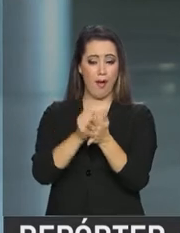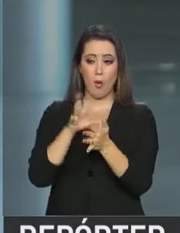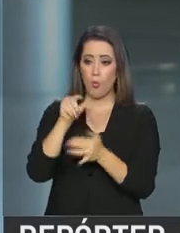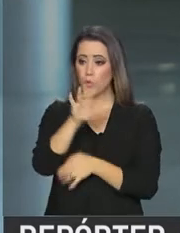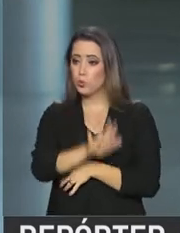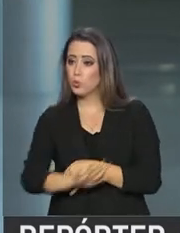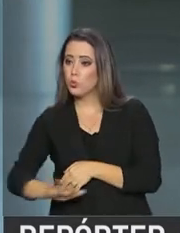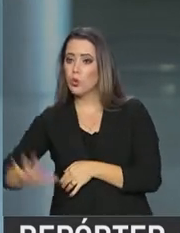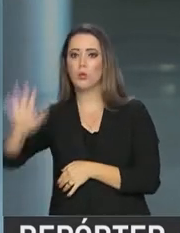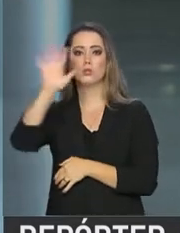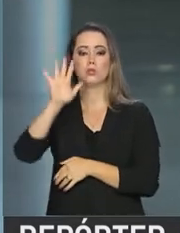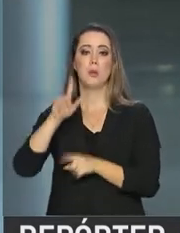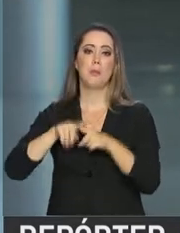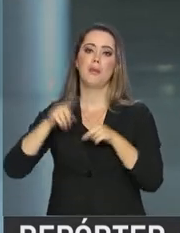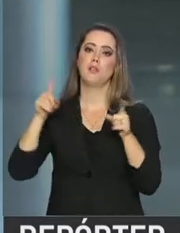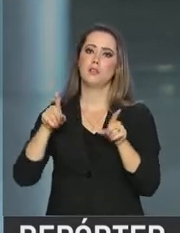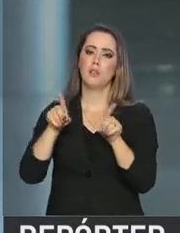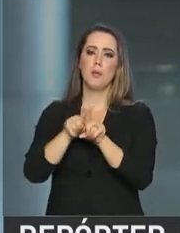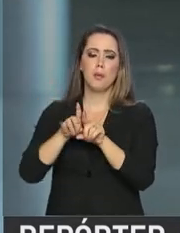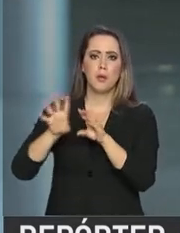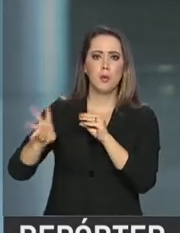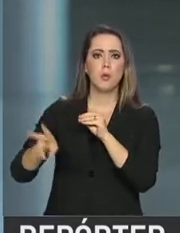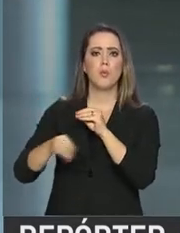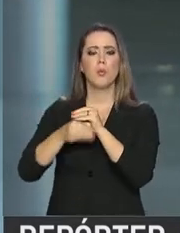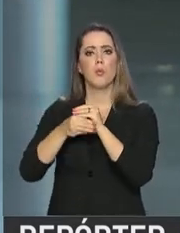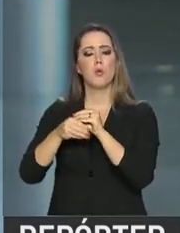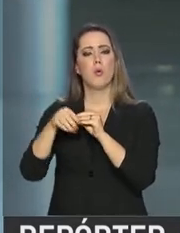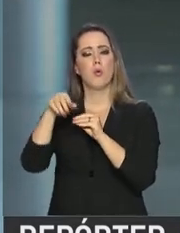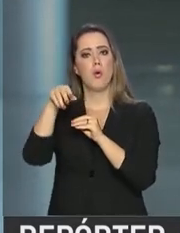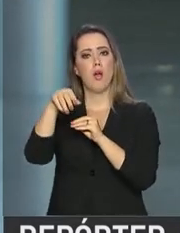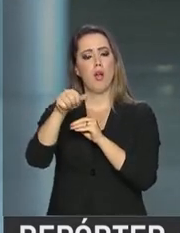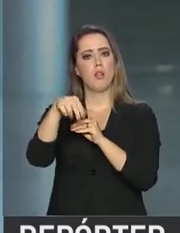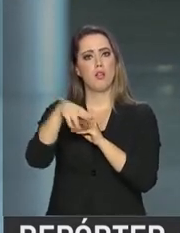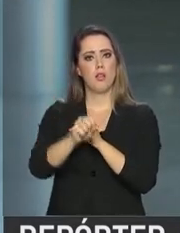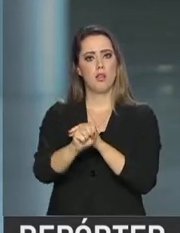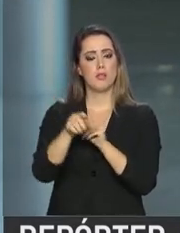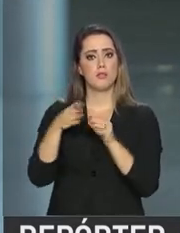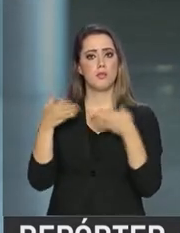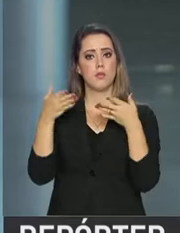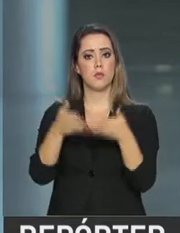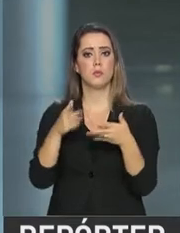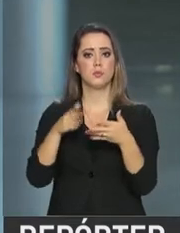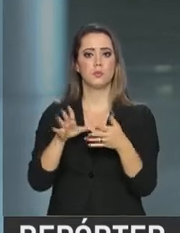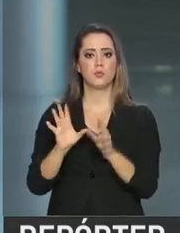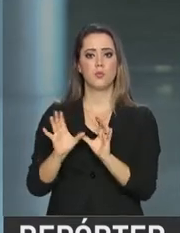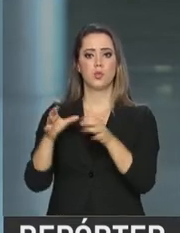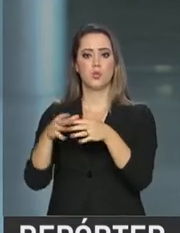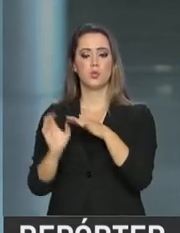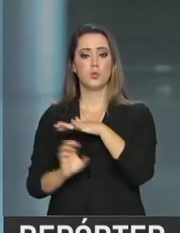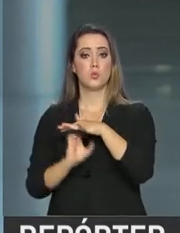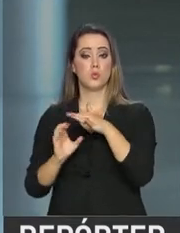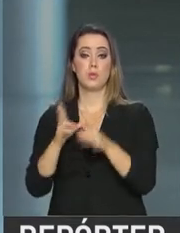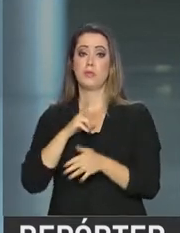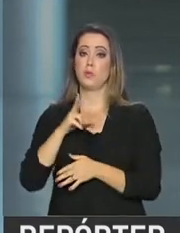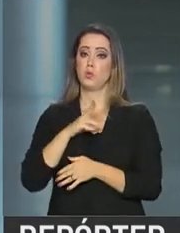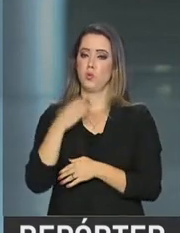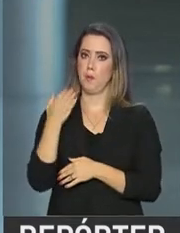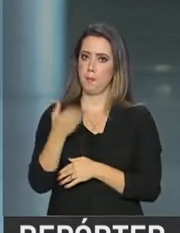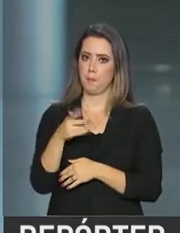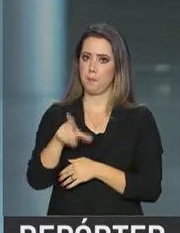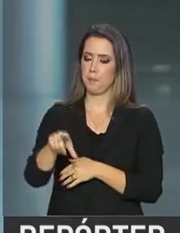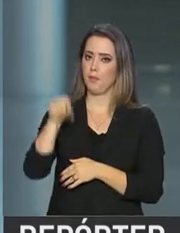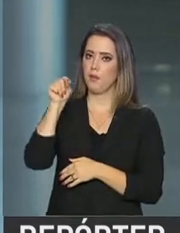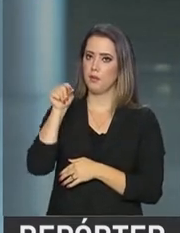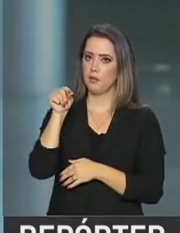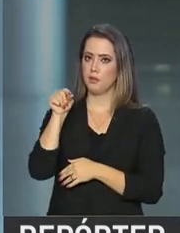sociedade e para o sistema suplementar de saúde que vem aí uma participação também de entidades privadas essa decisão do supremo